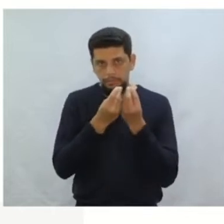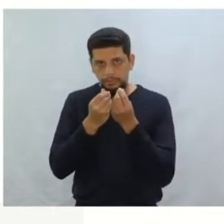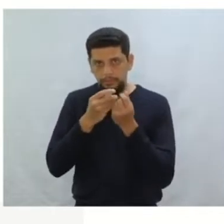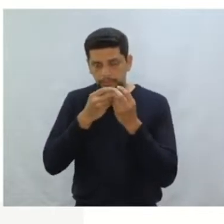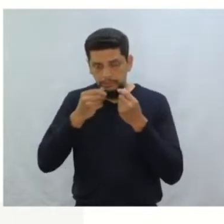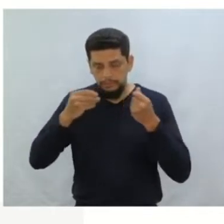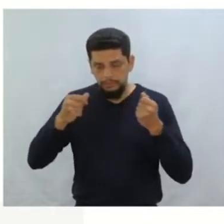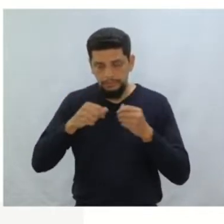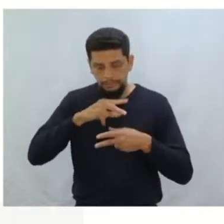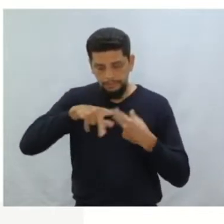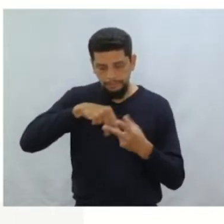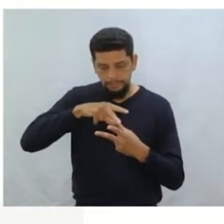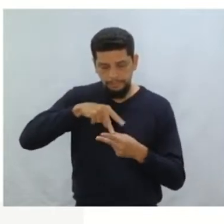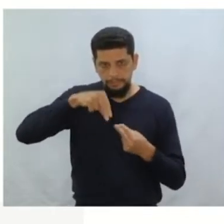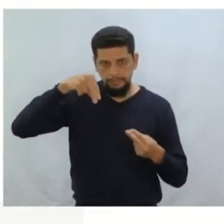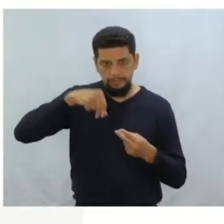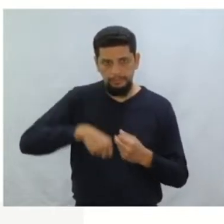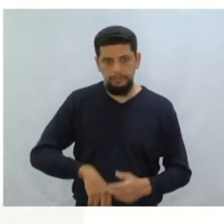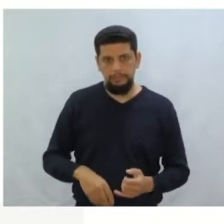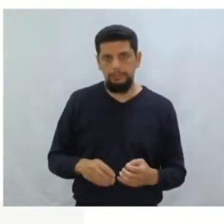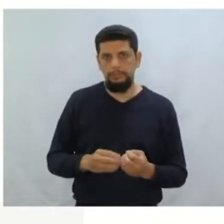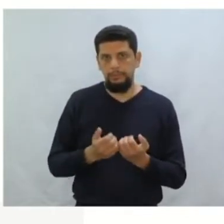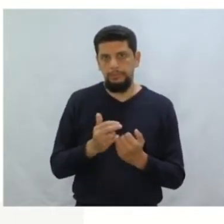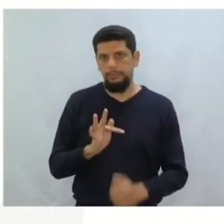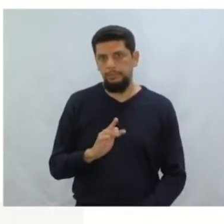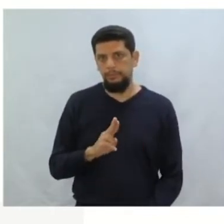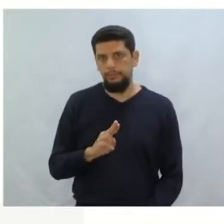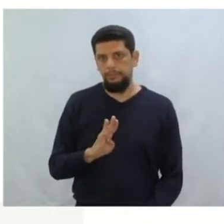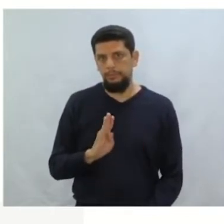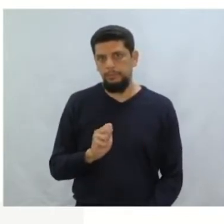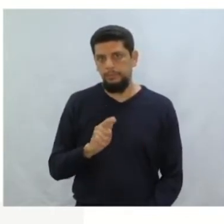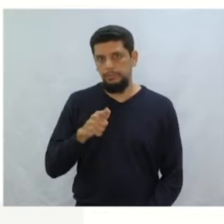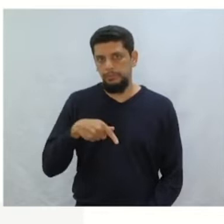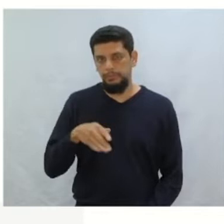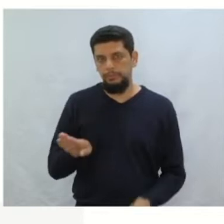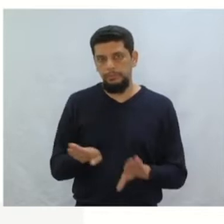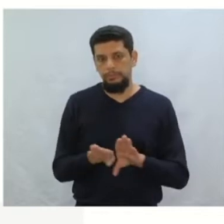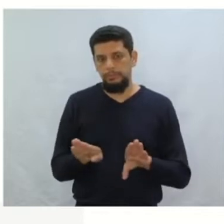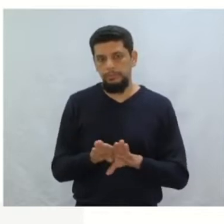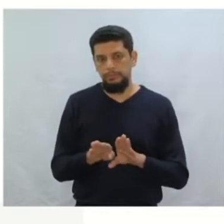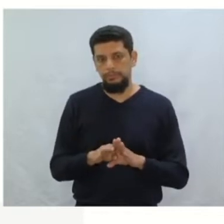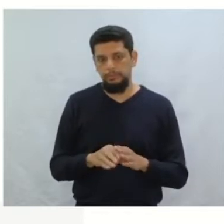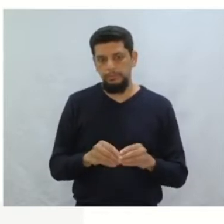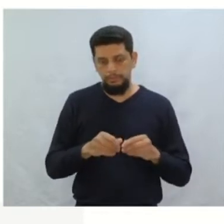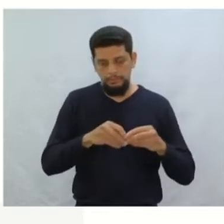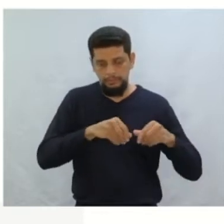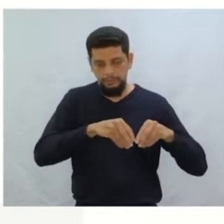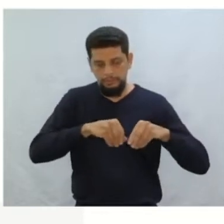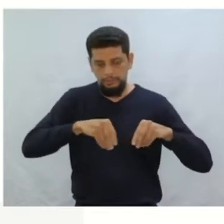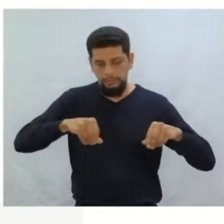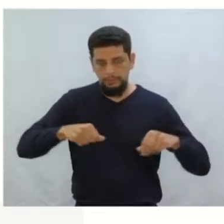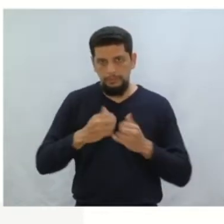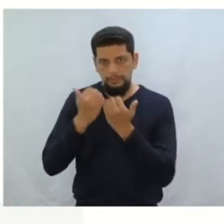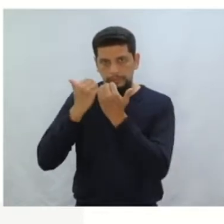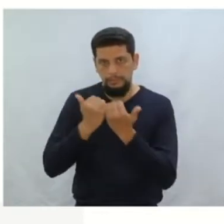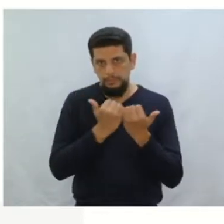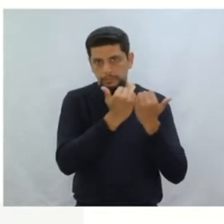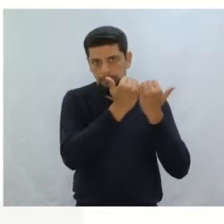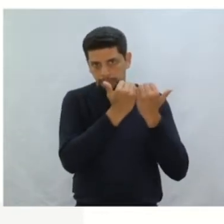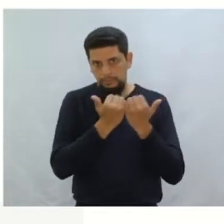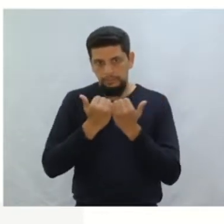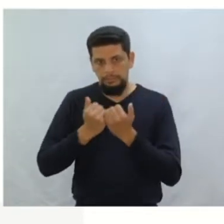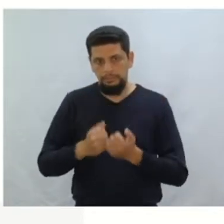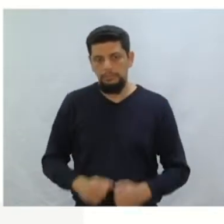o macarrão, o fubá e a farinha de